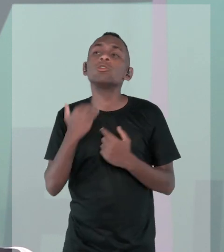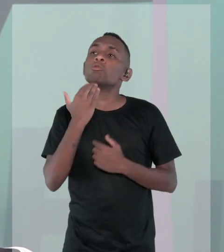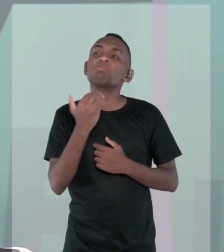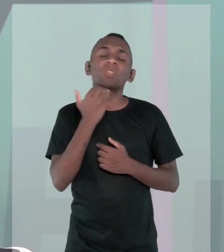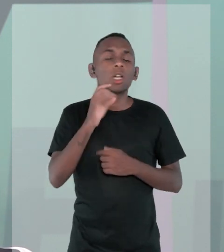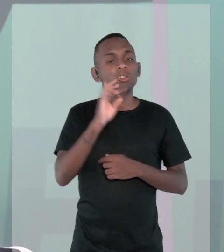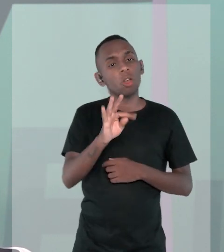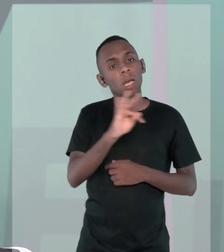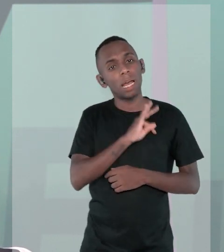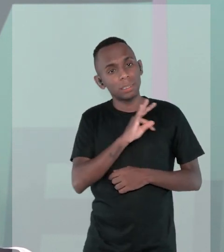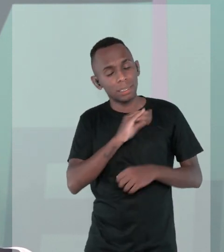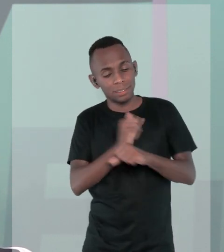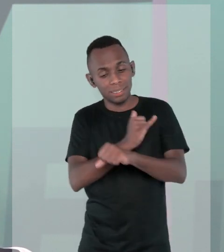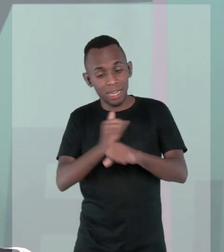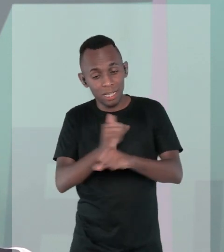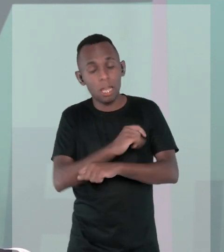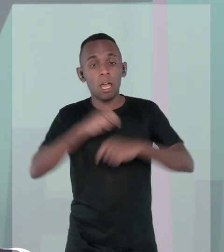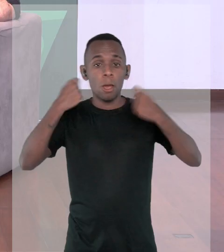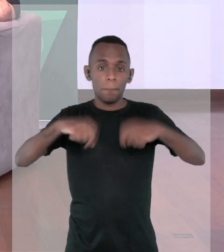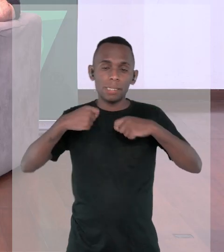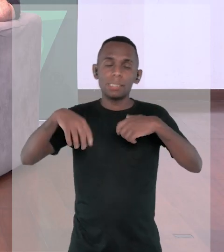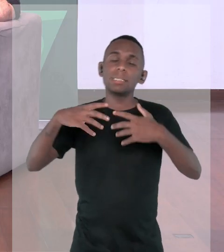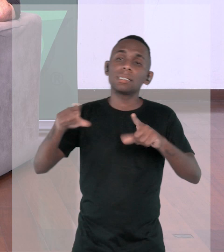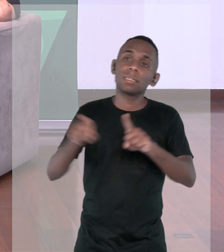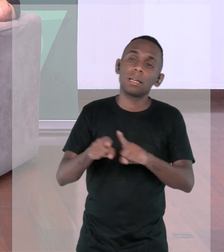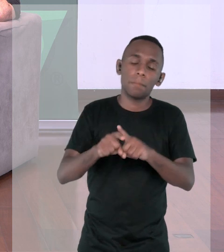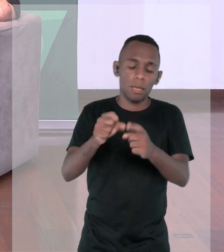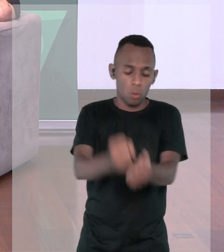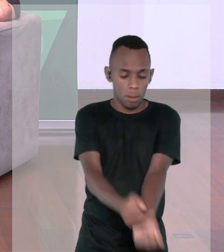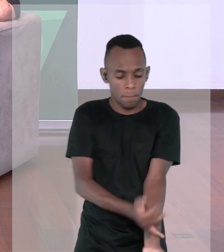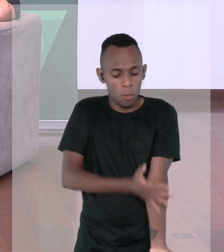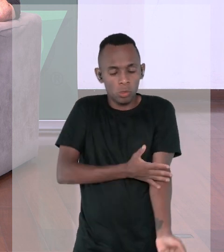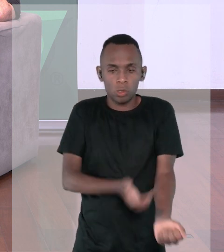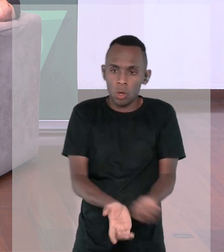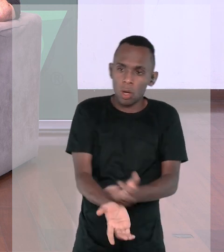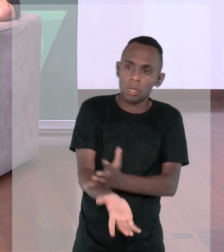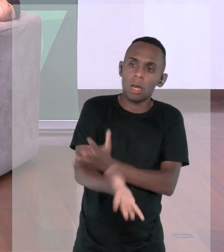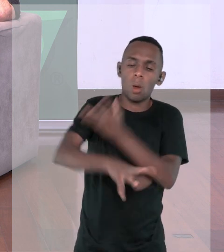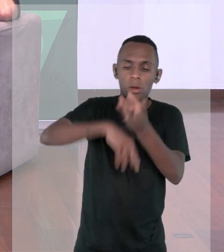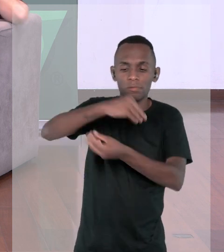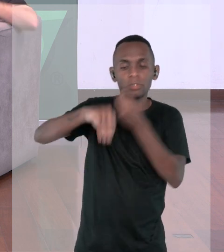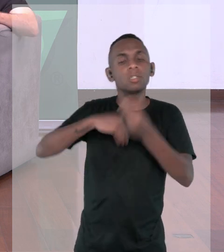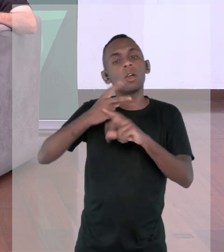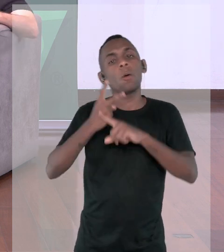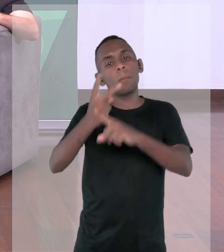a técnica, precisa também do emocional, do envolvimento. É isso que a gente busca.